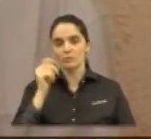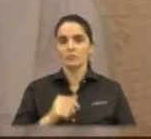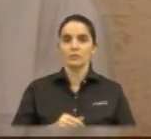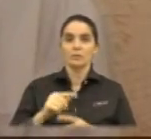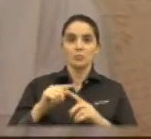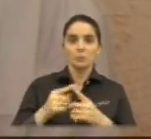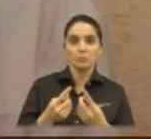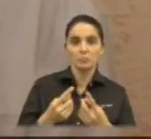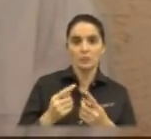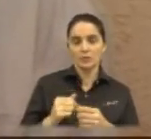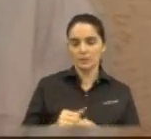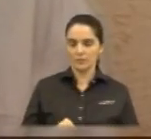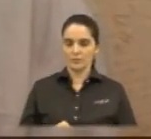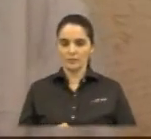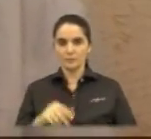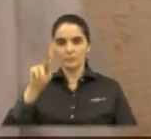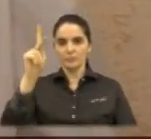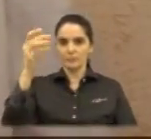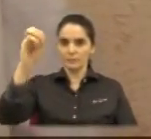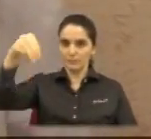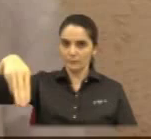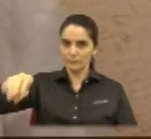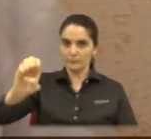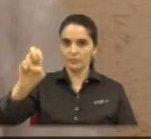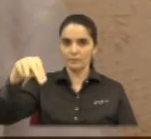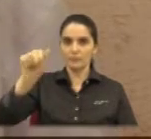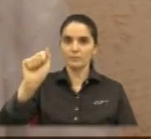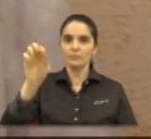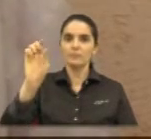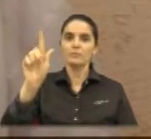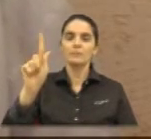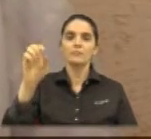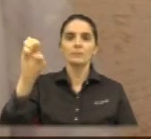foi bastante significativa, porque a gente costuma